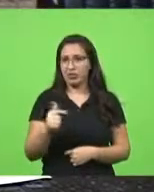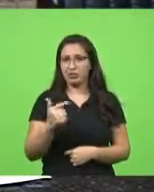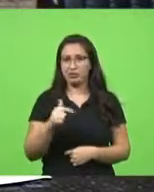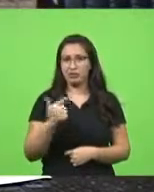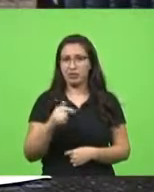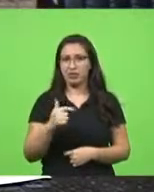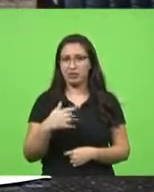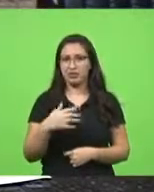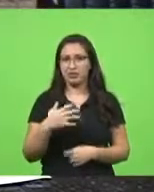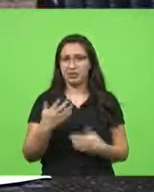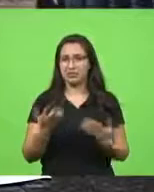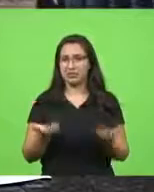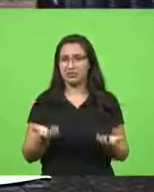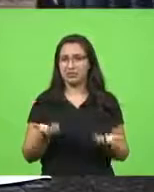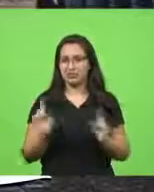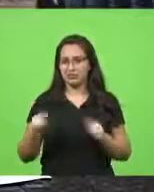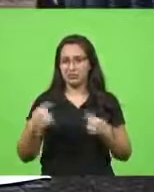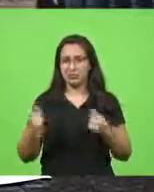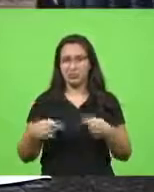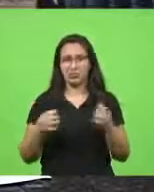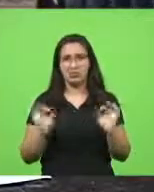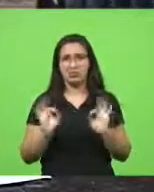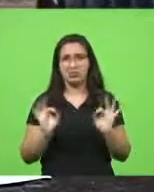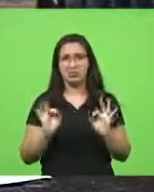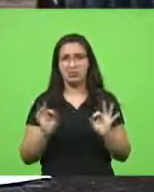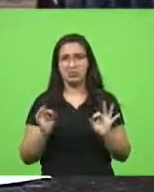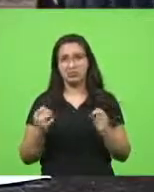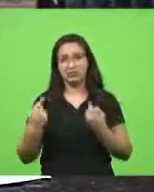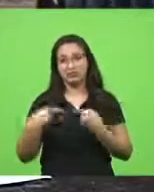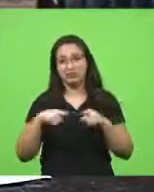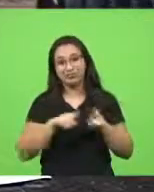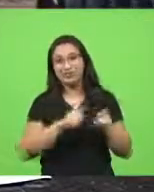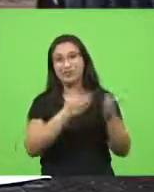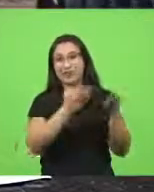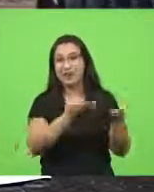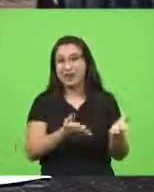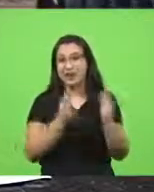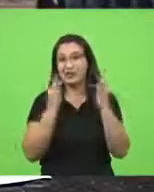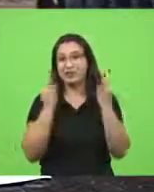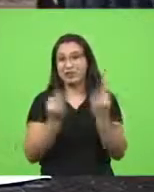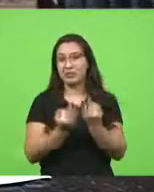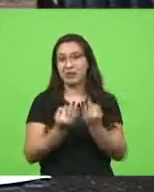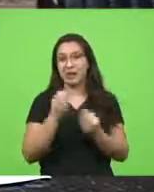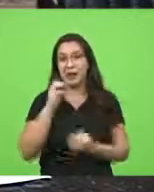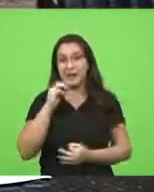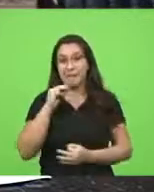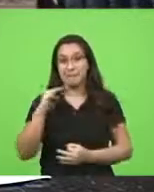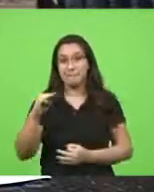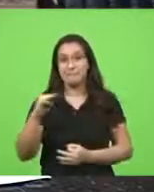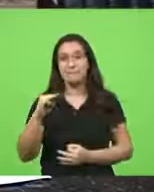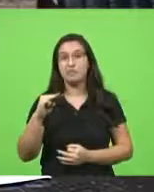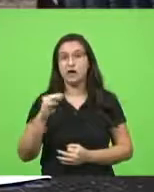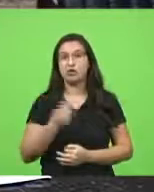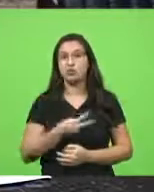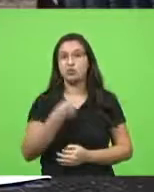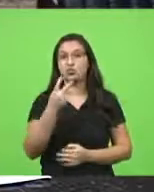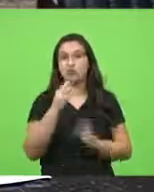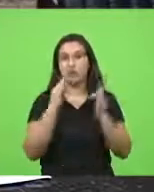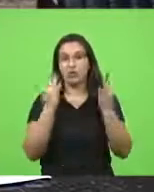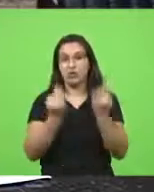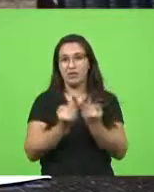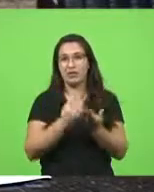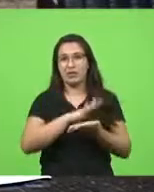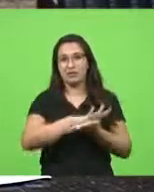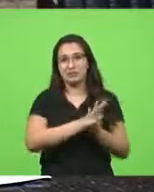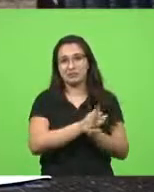Eu nem filho tenho. Não estão me atacando. Estão atacando essas famílias, que só em março já foram duas famílias catarinenses. Será que elas